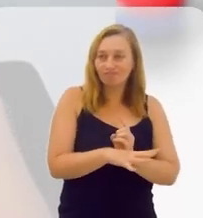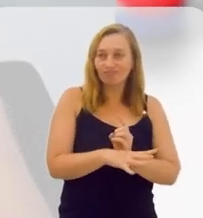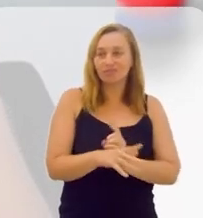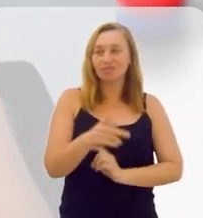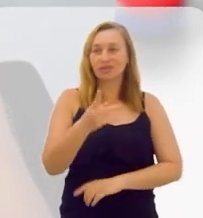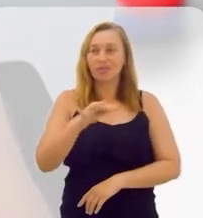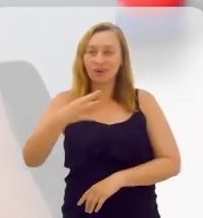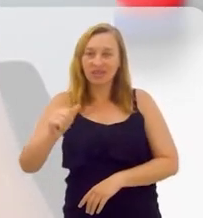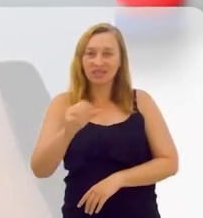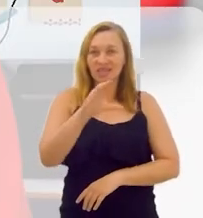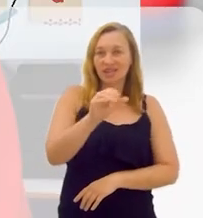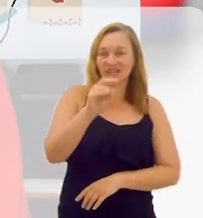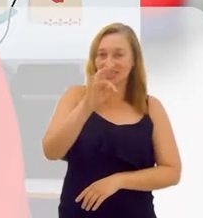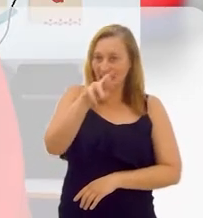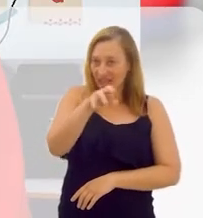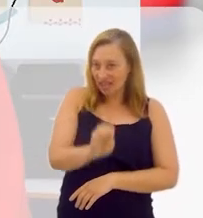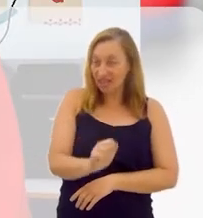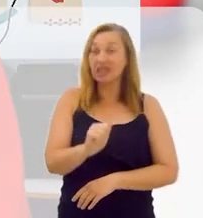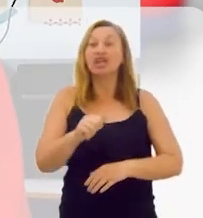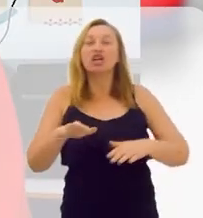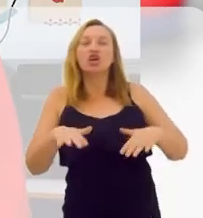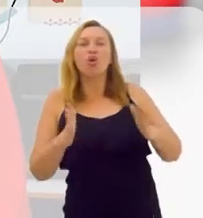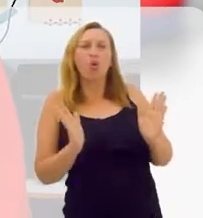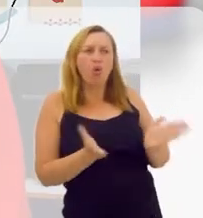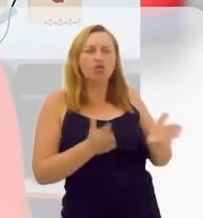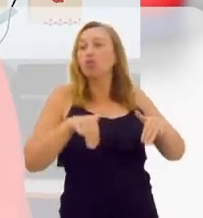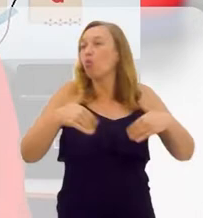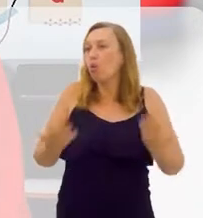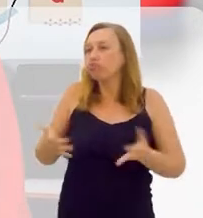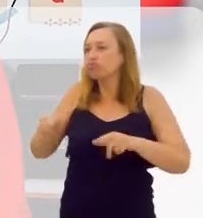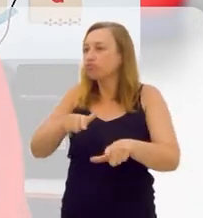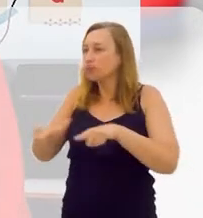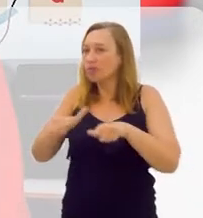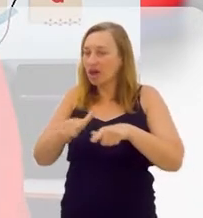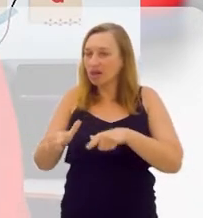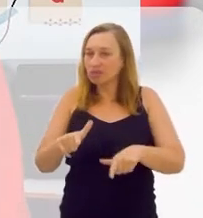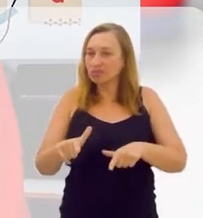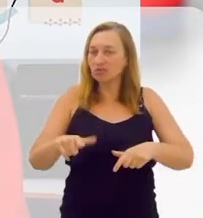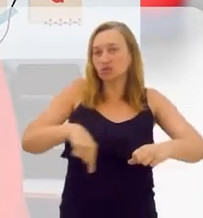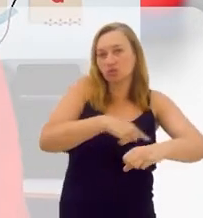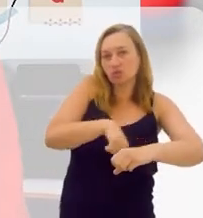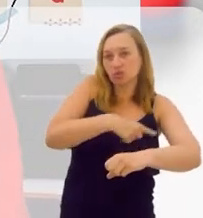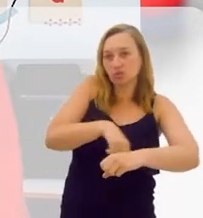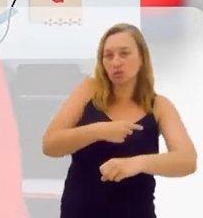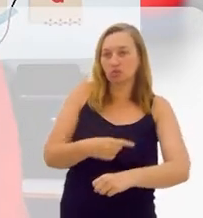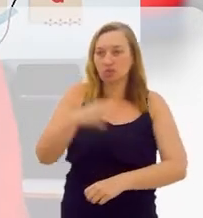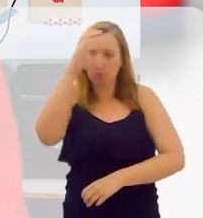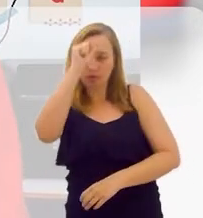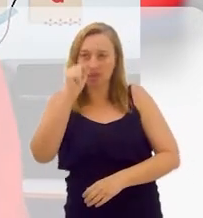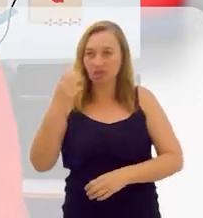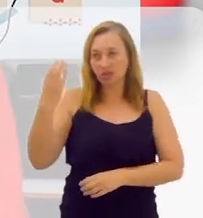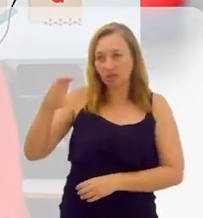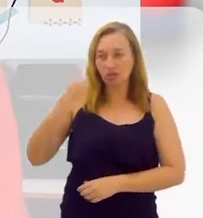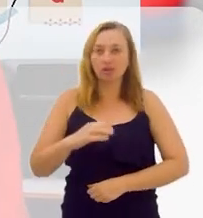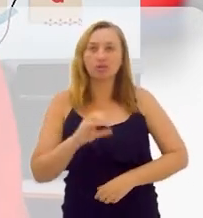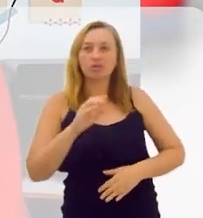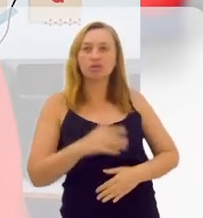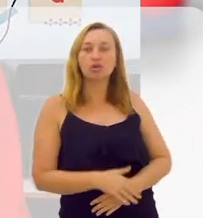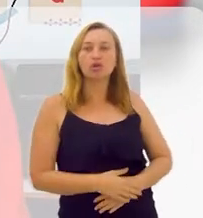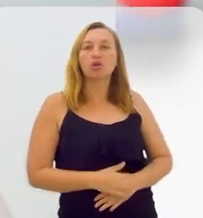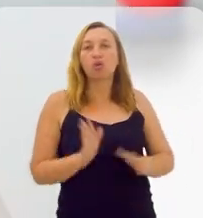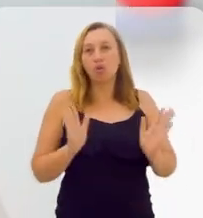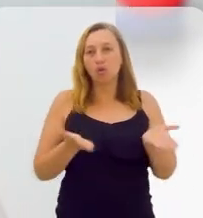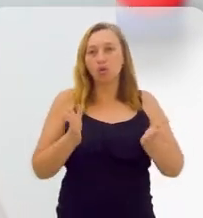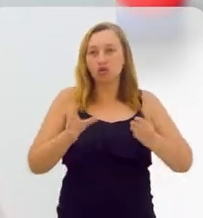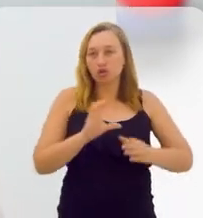na Praça da Cantareira. E hoje, assim, quais são os trabalhos de gastronomia social que você desenvolve em Niterói?